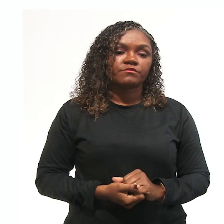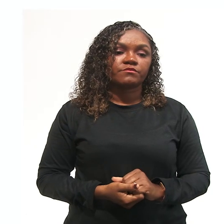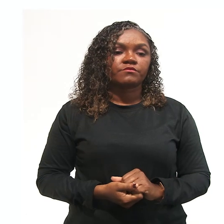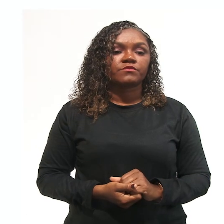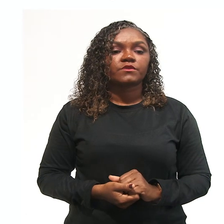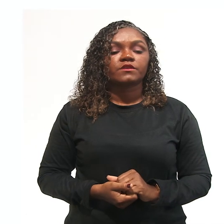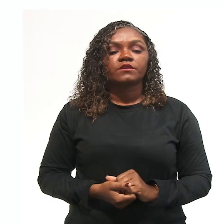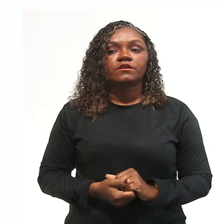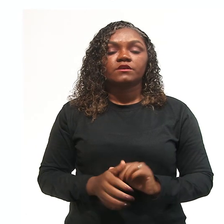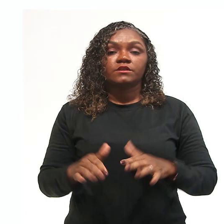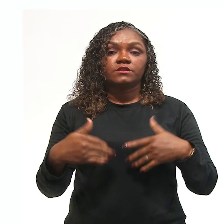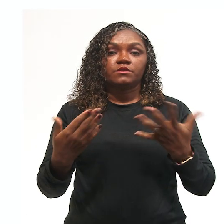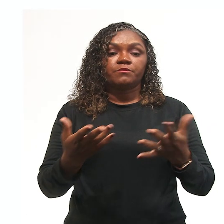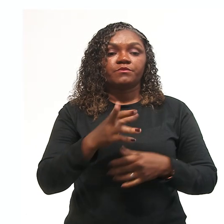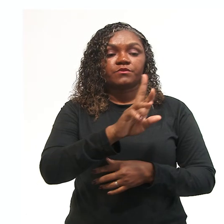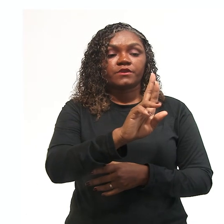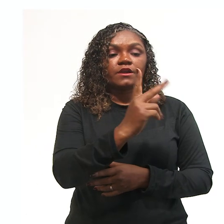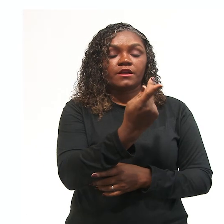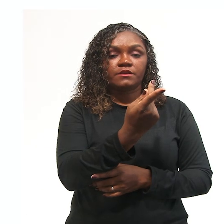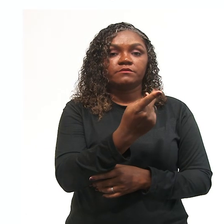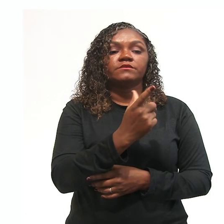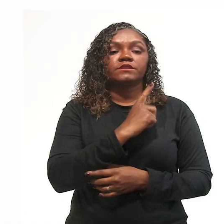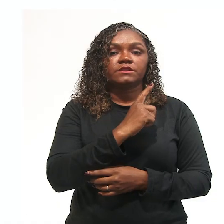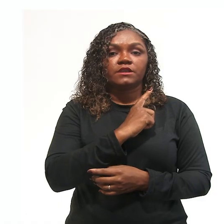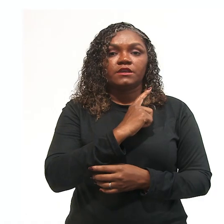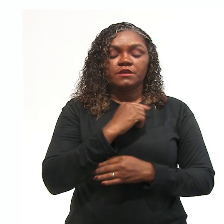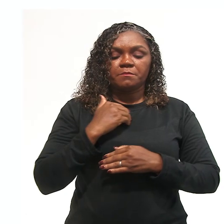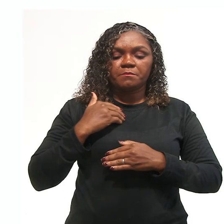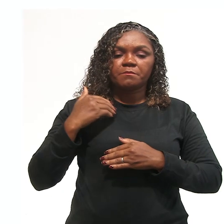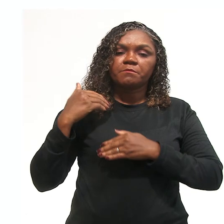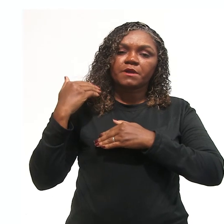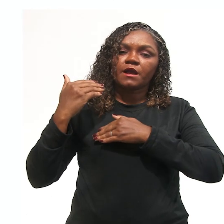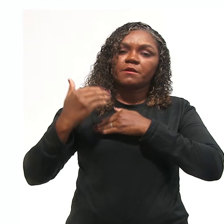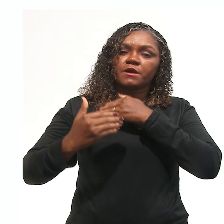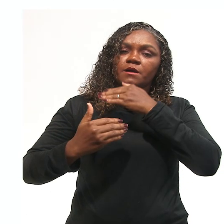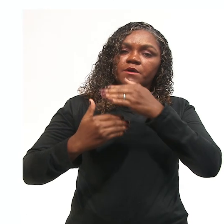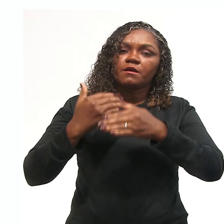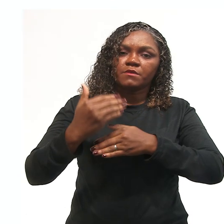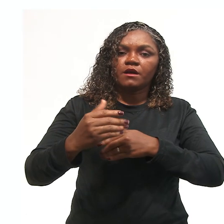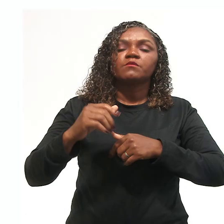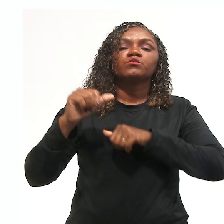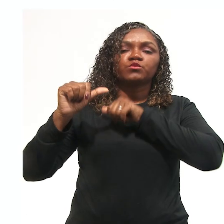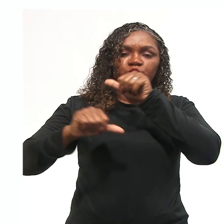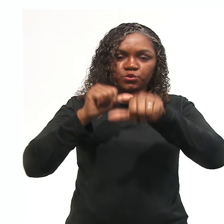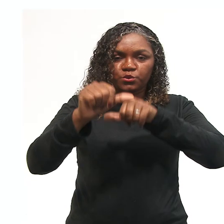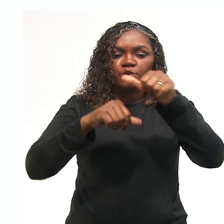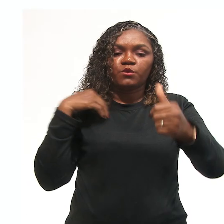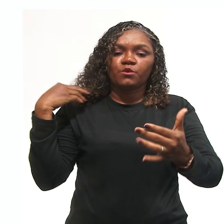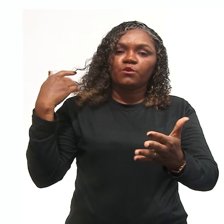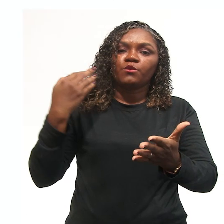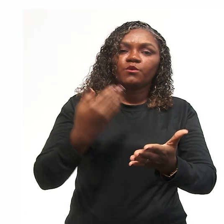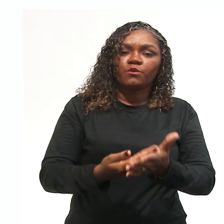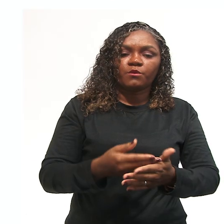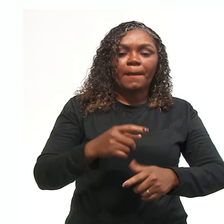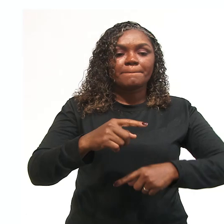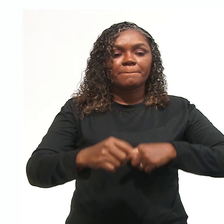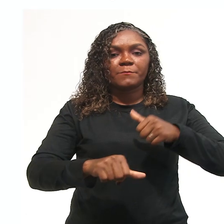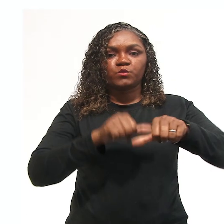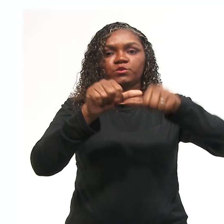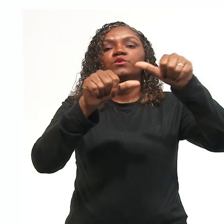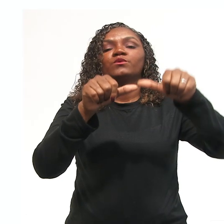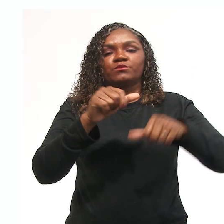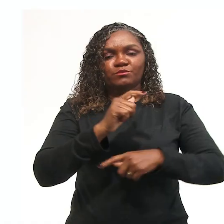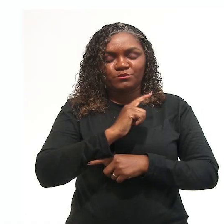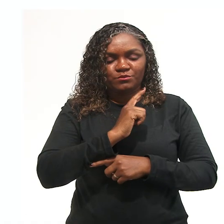em frente. O RH, ele passou por algumas fases, até ele chegar hoje da forma que a gente conhece